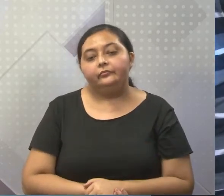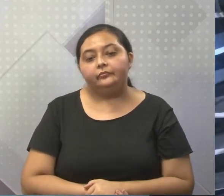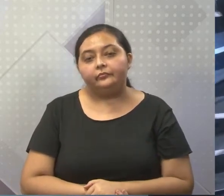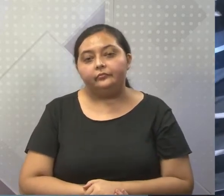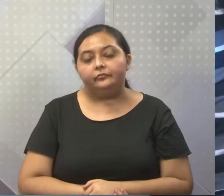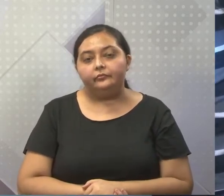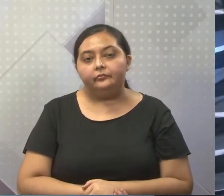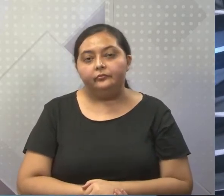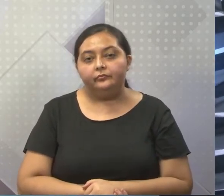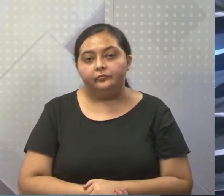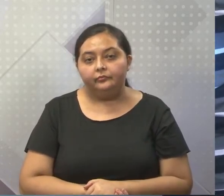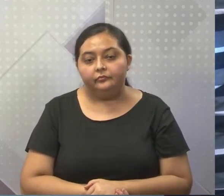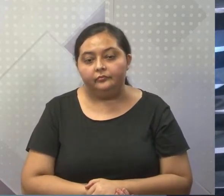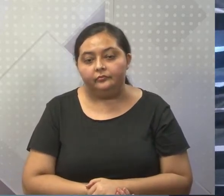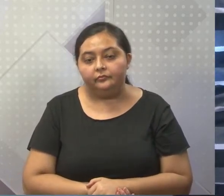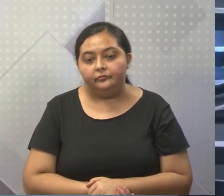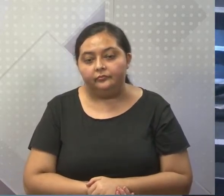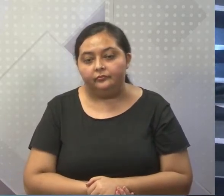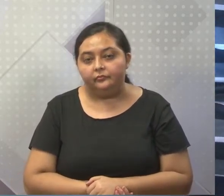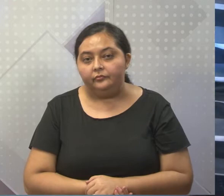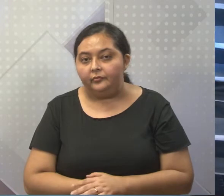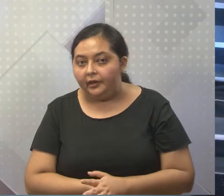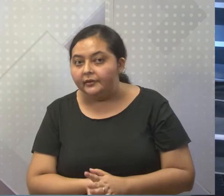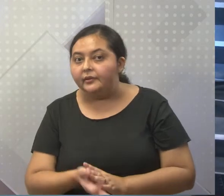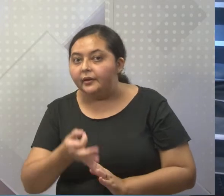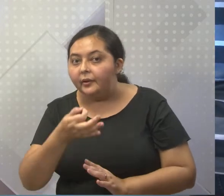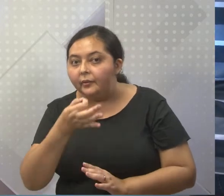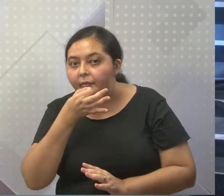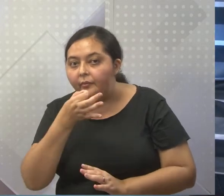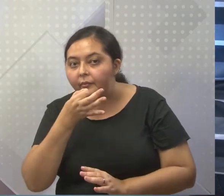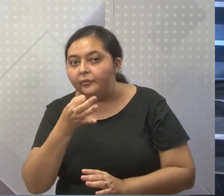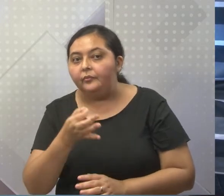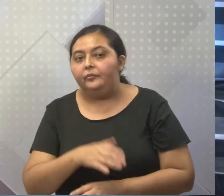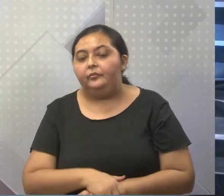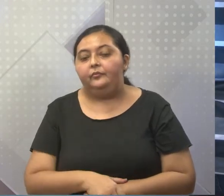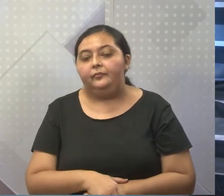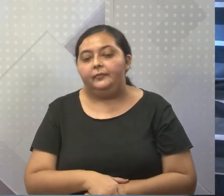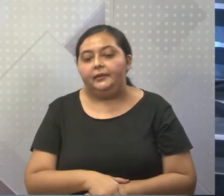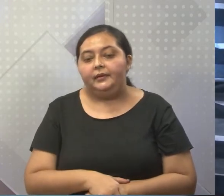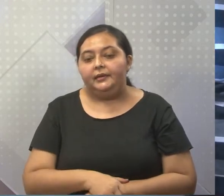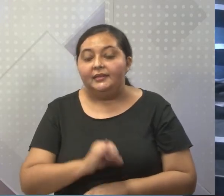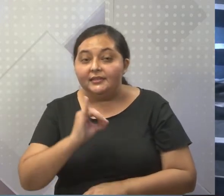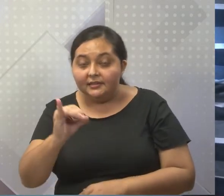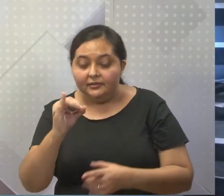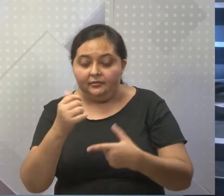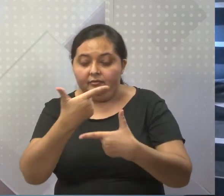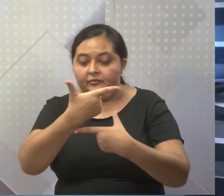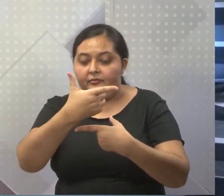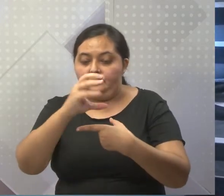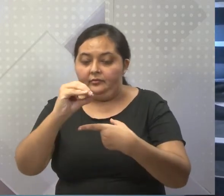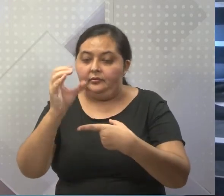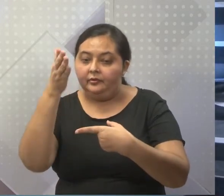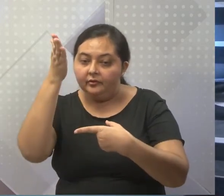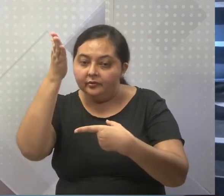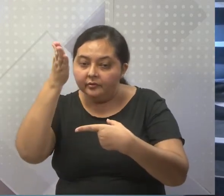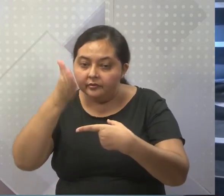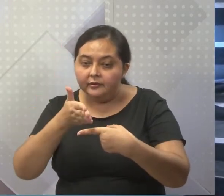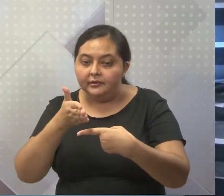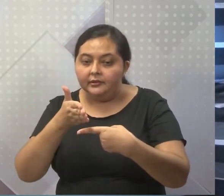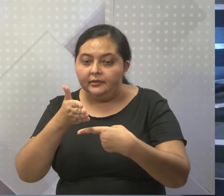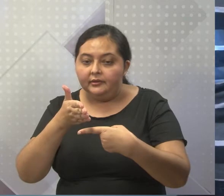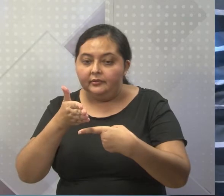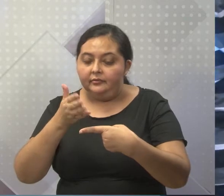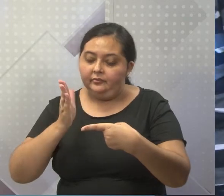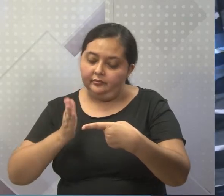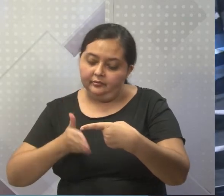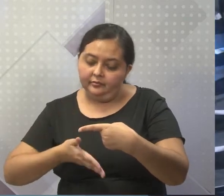que é que eu vou até dar um macetezinho para vocês, ó. Se eu tenho um zero aqui no final, eu vou poder cortar com esse